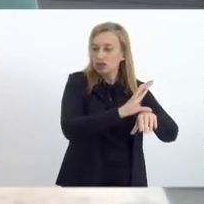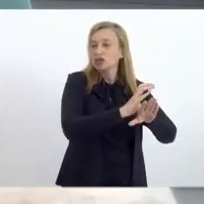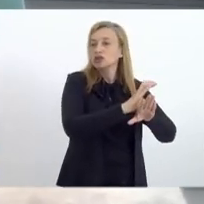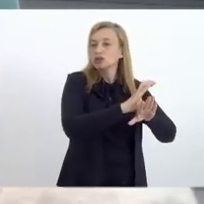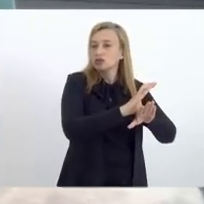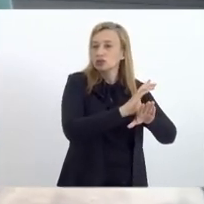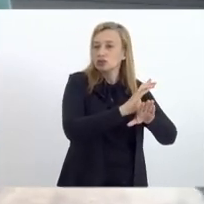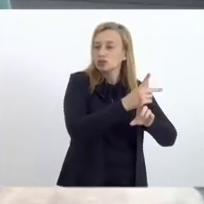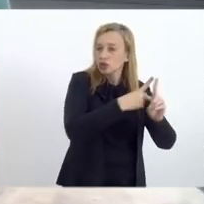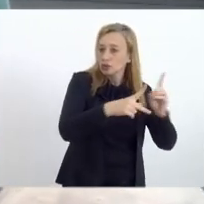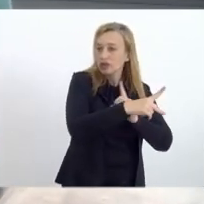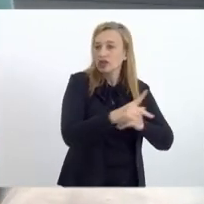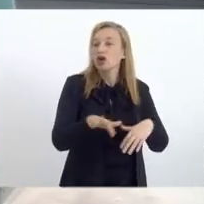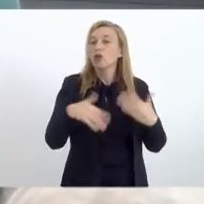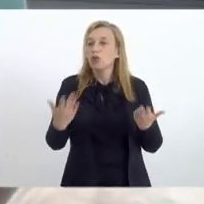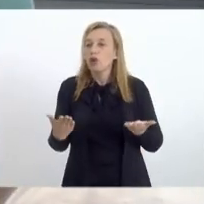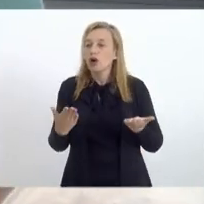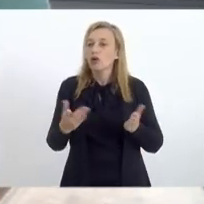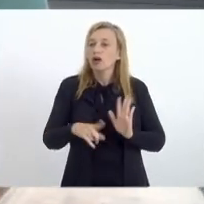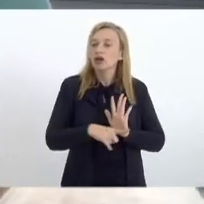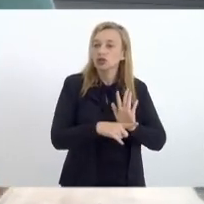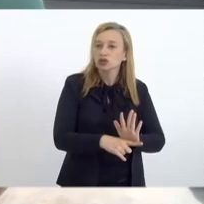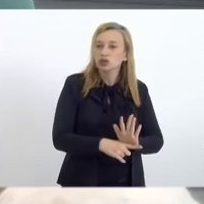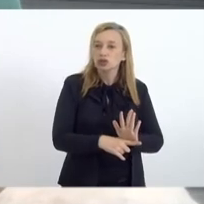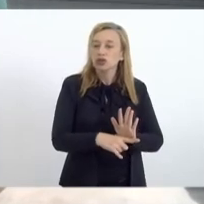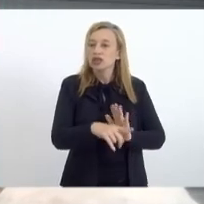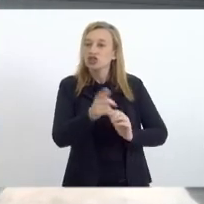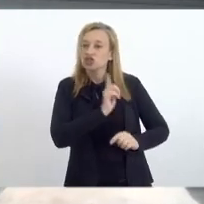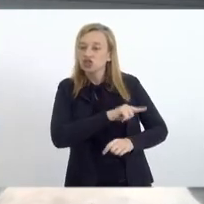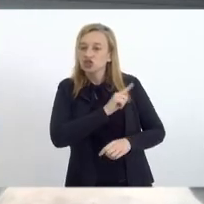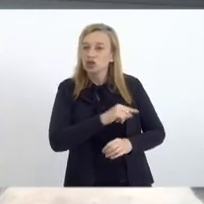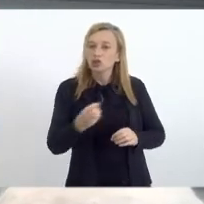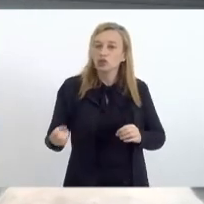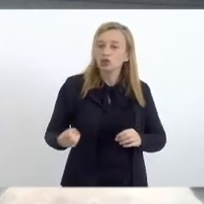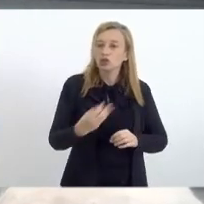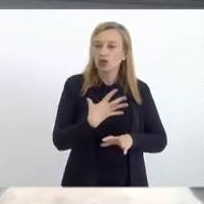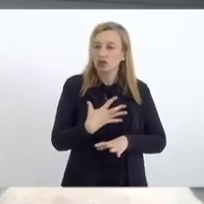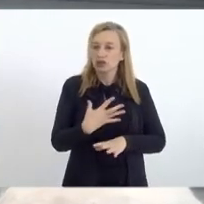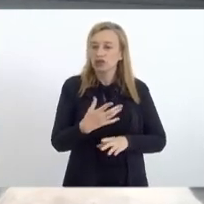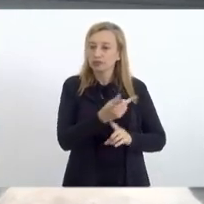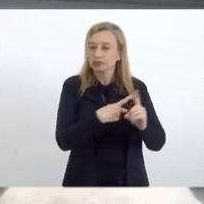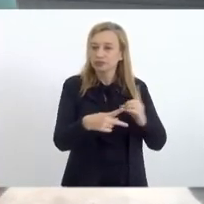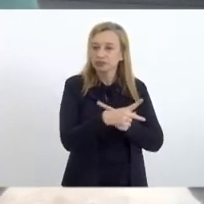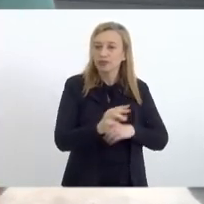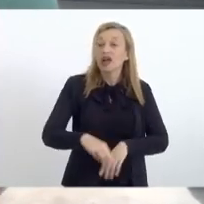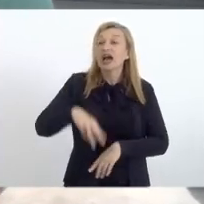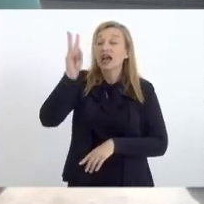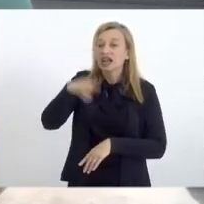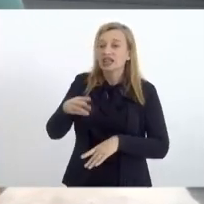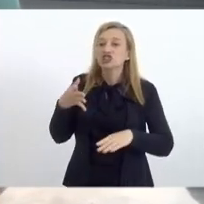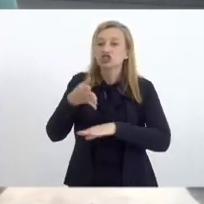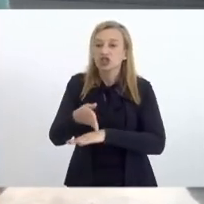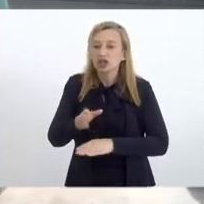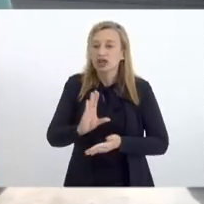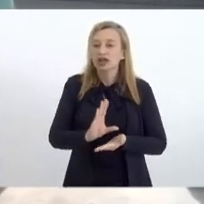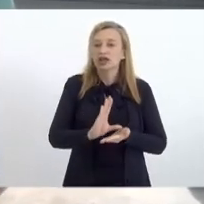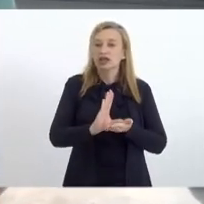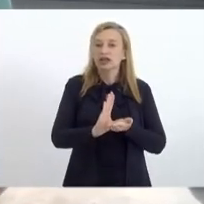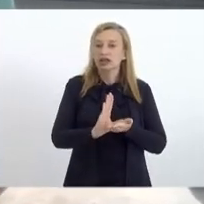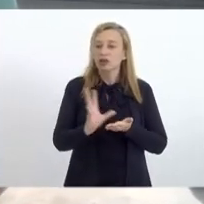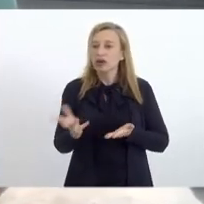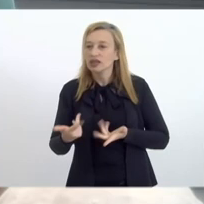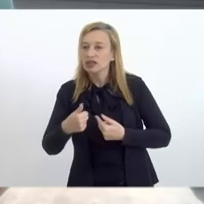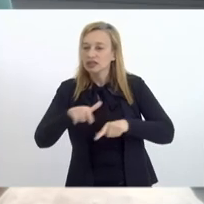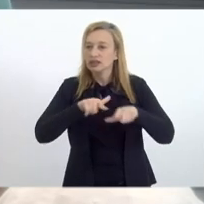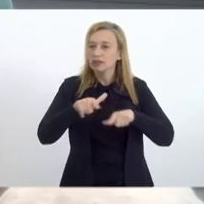Que tipo de benefício produz a consolidação de uma gestão moderna e efetiva no Rio Previdência? A quem chega esse benefício? Já